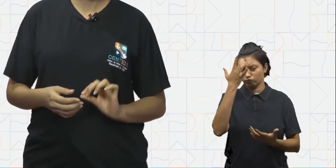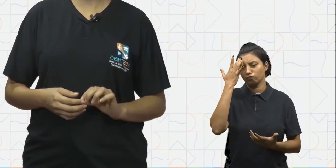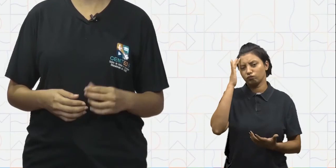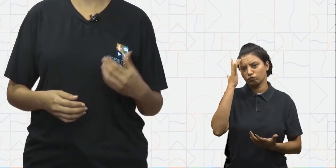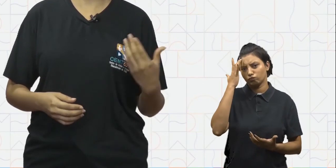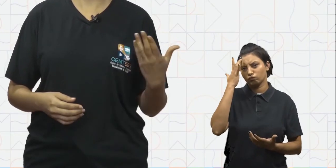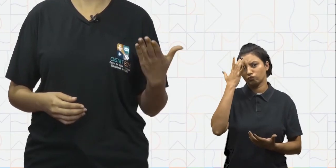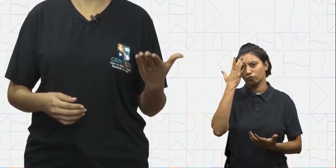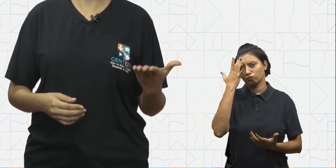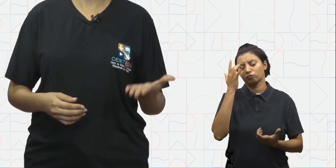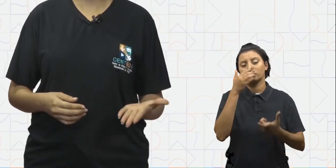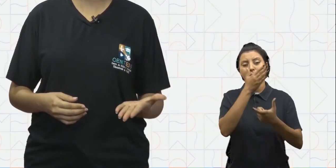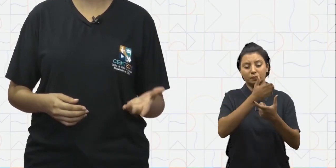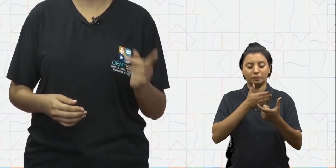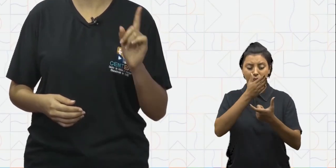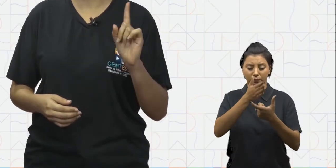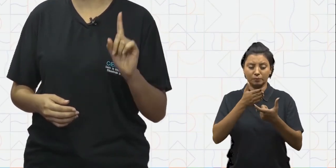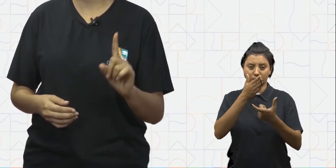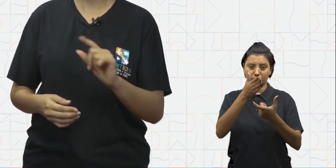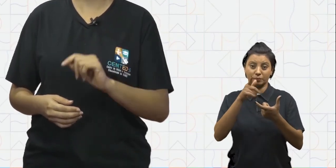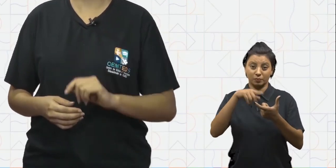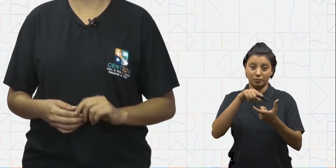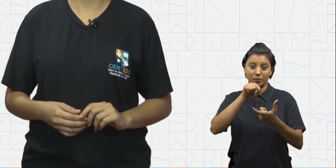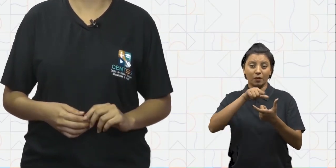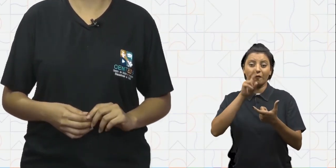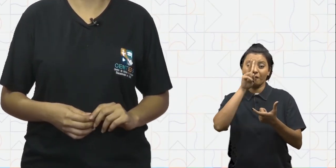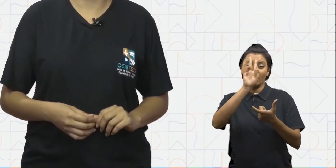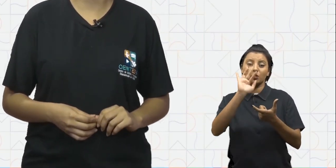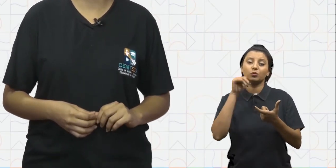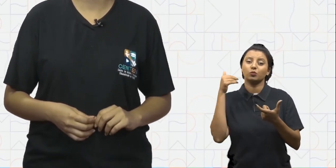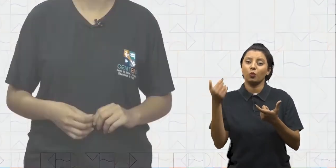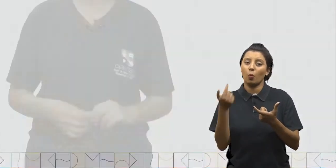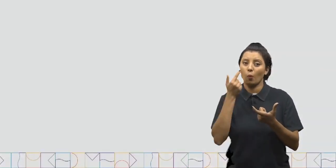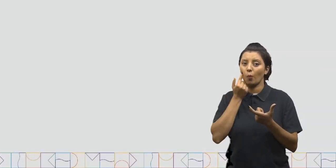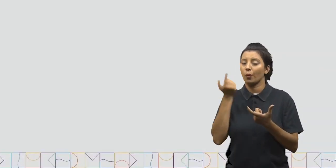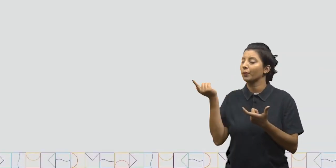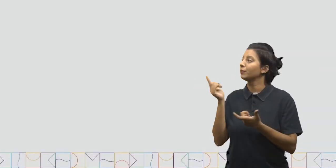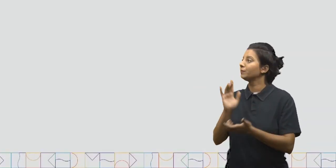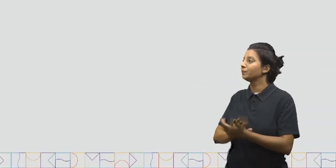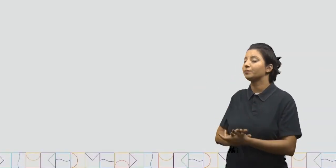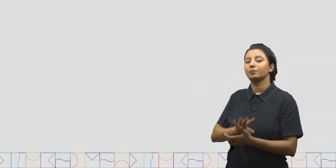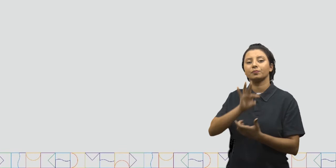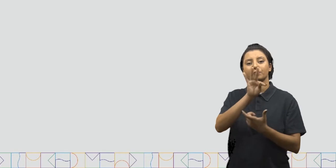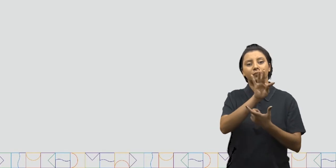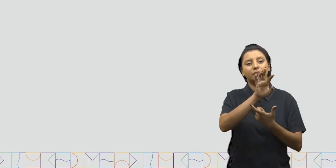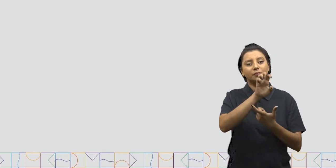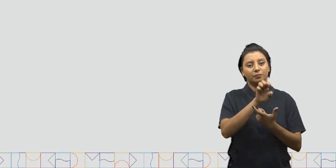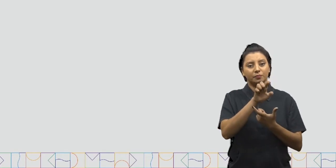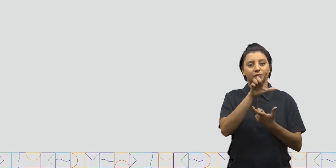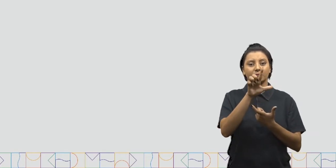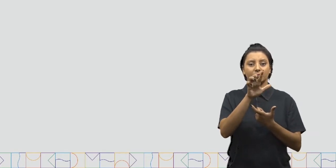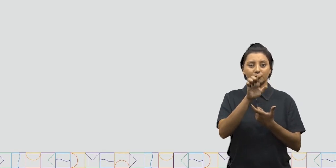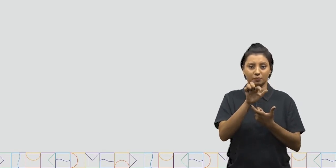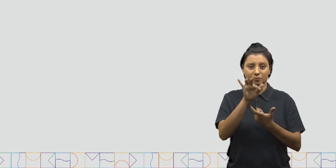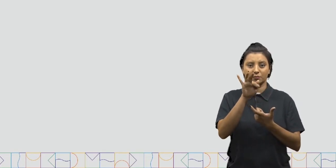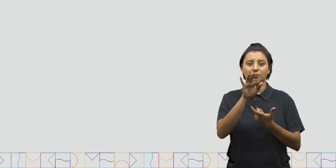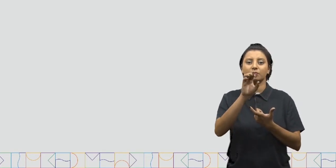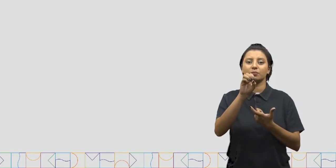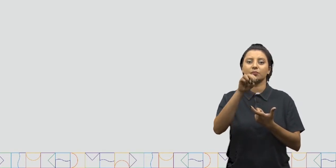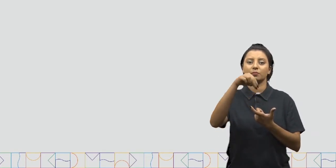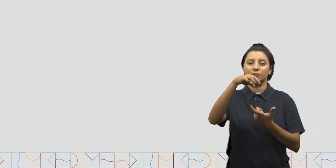você acha ser a sílaba tônica de cada uma dessas palavras. A palavra telefone possui